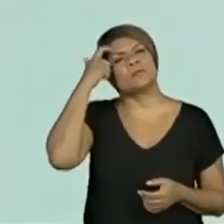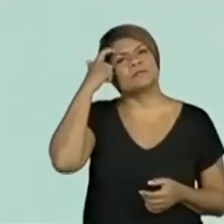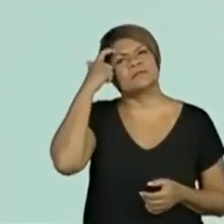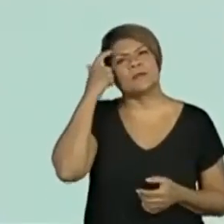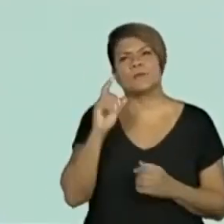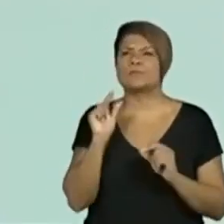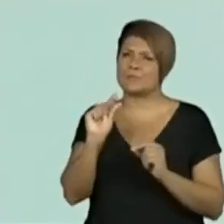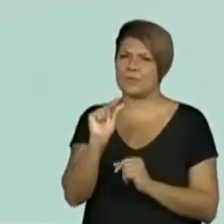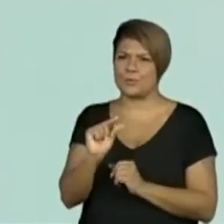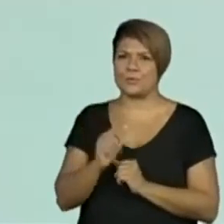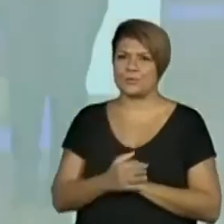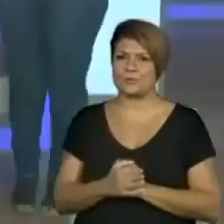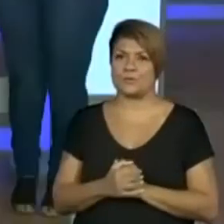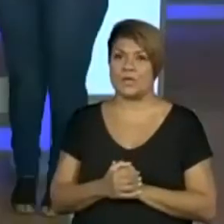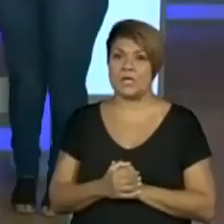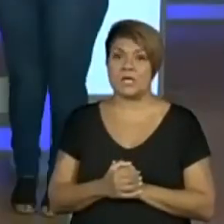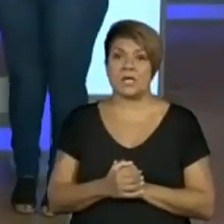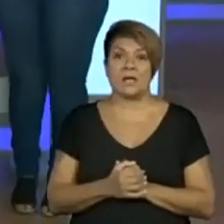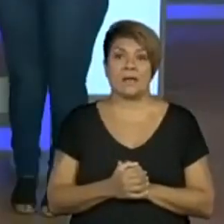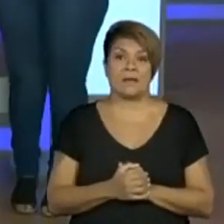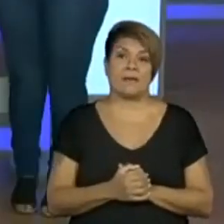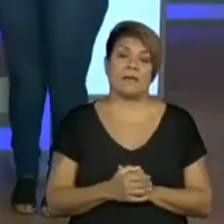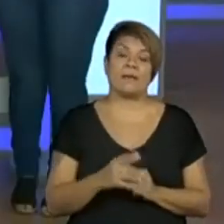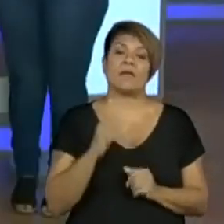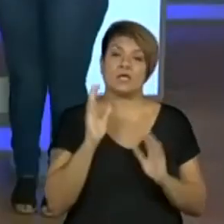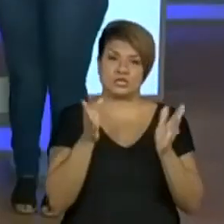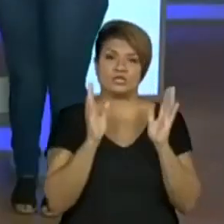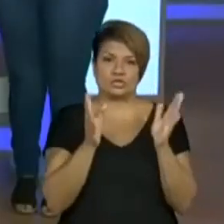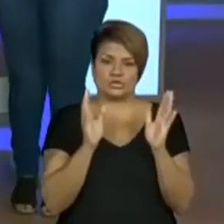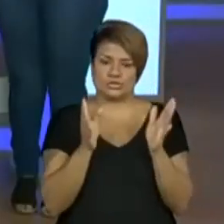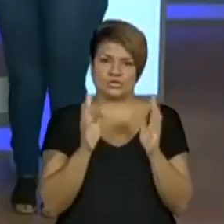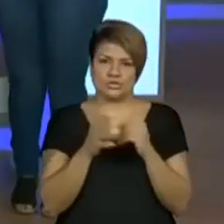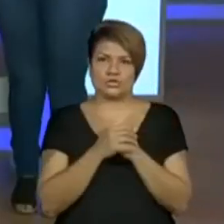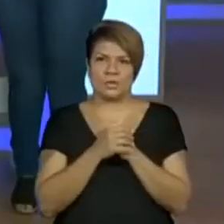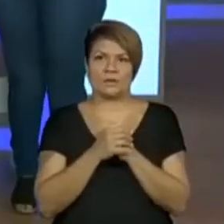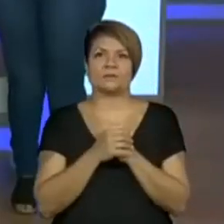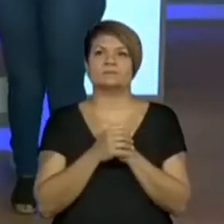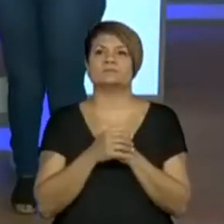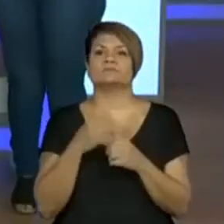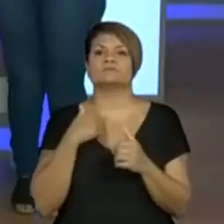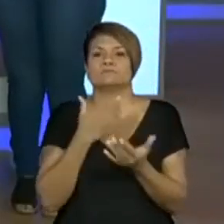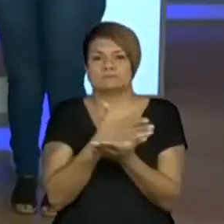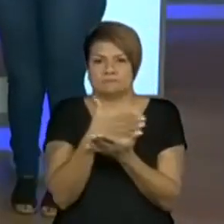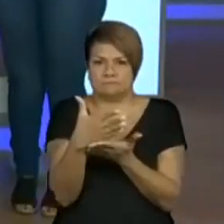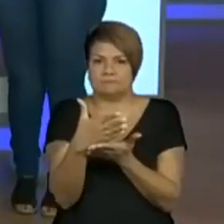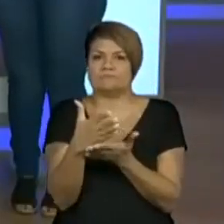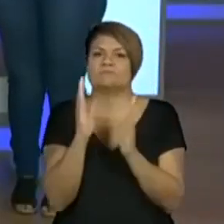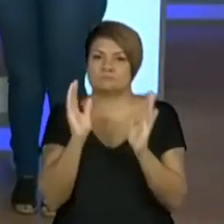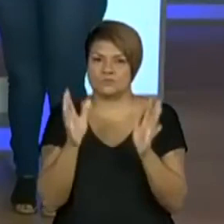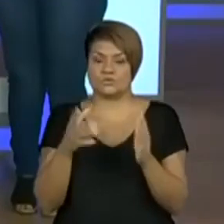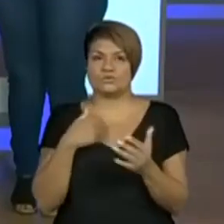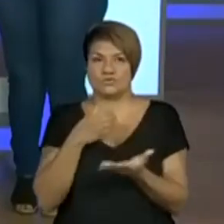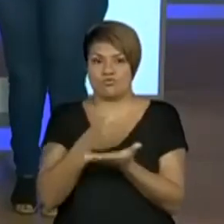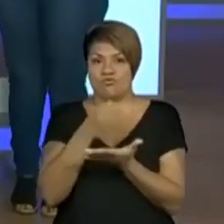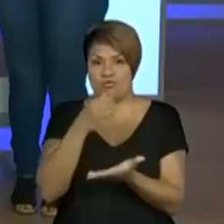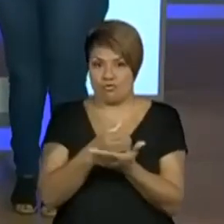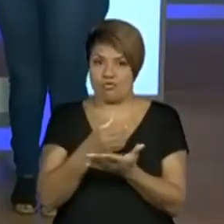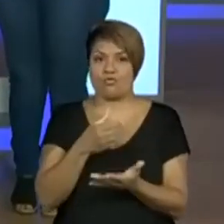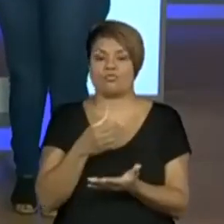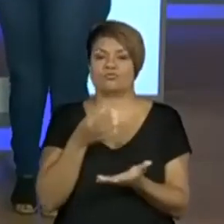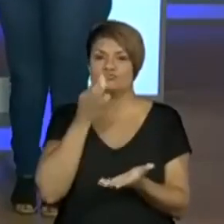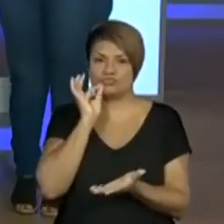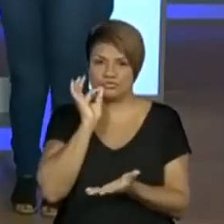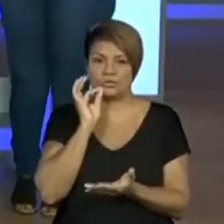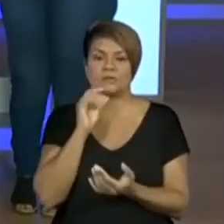aqui a gente já até falou no começo Geralmente os copos não é xícaras tem